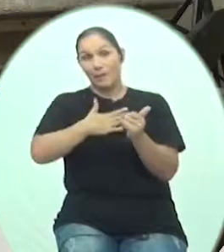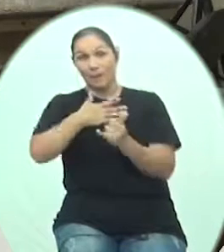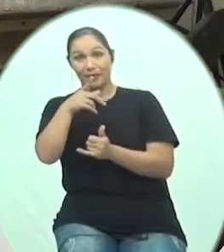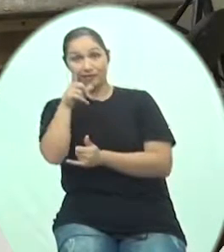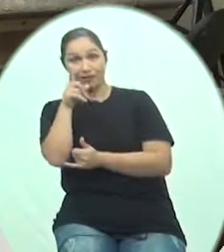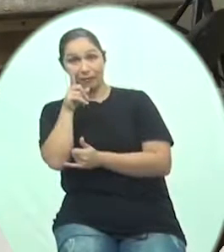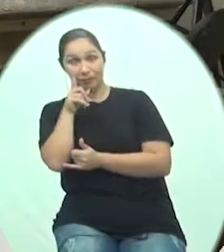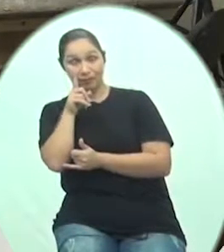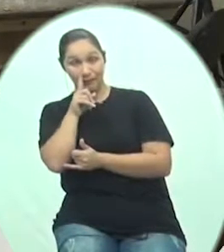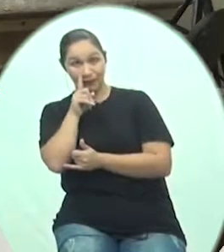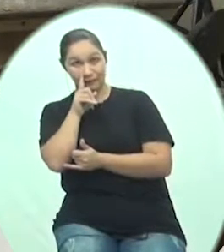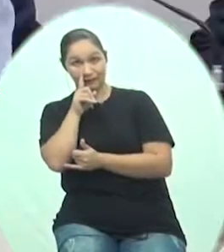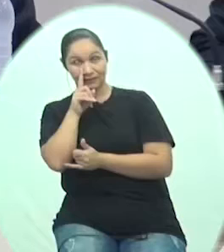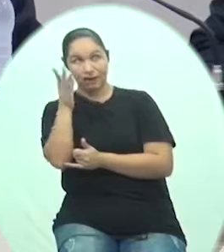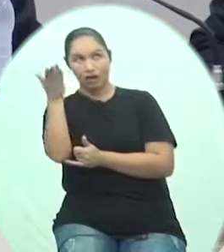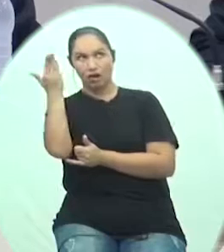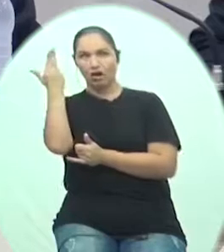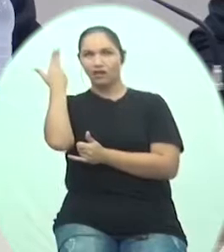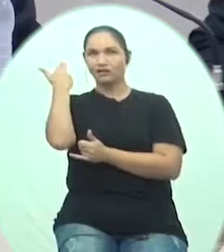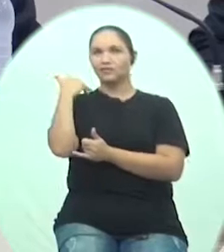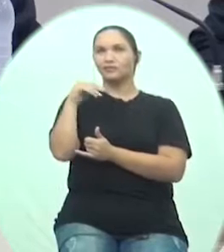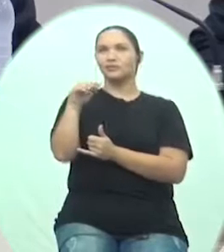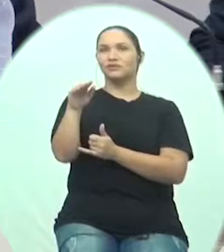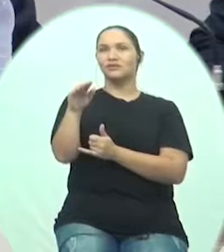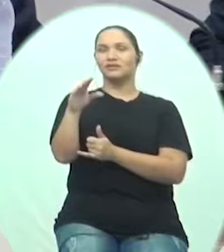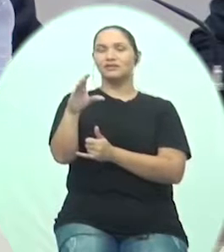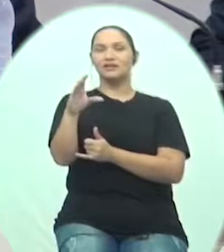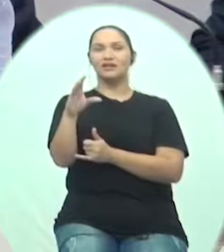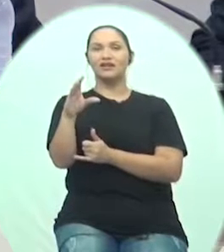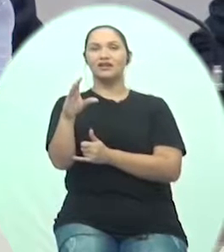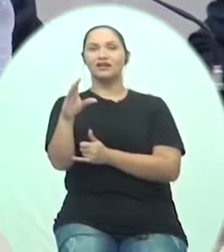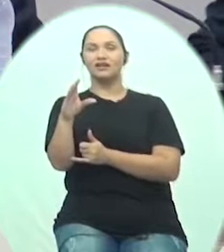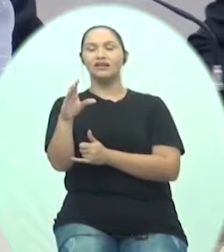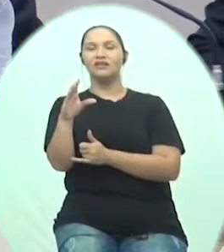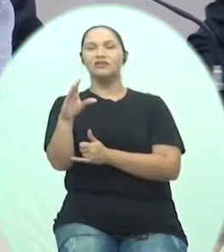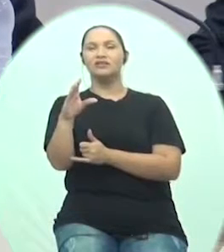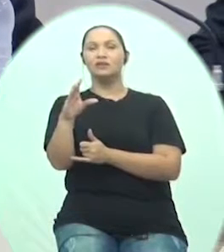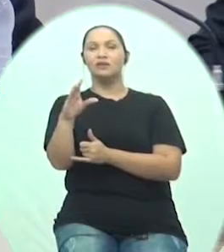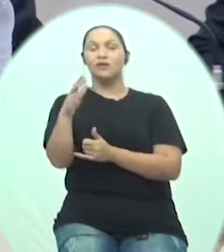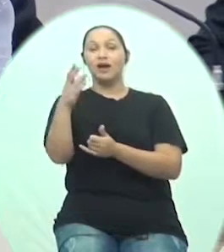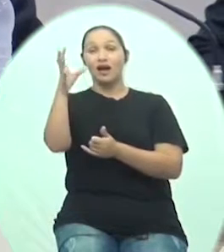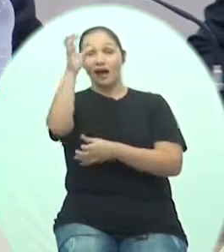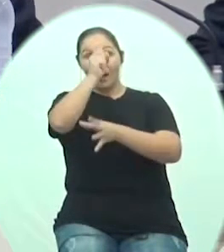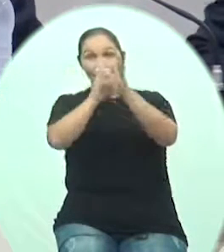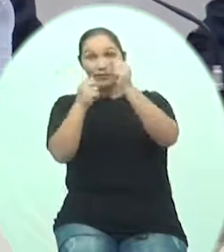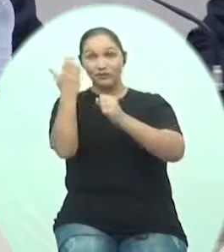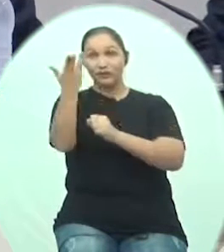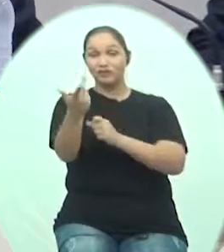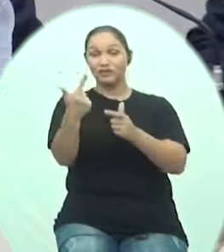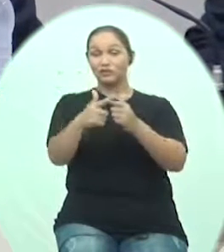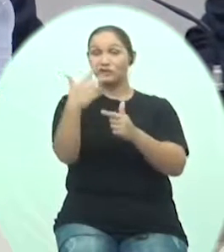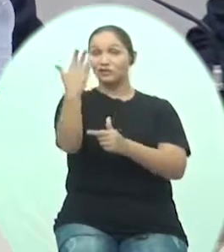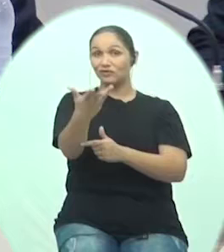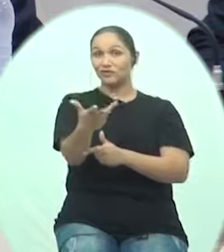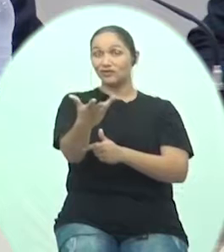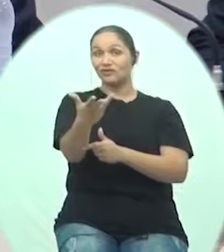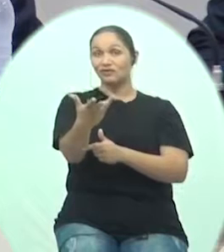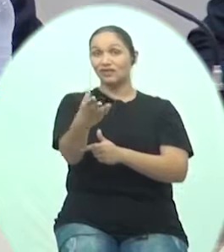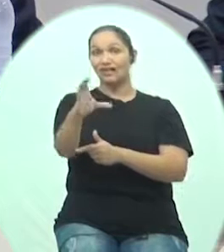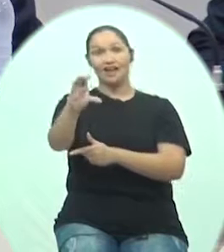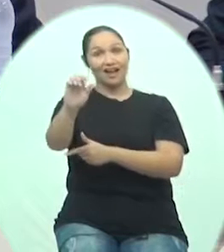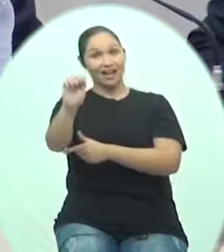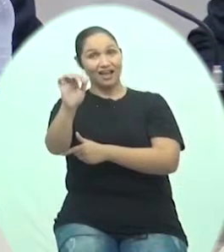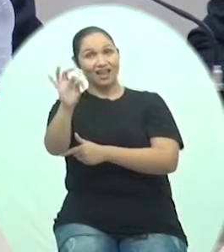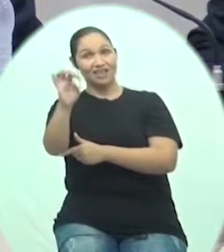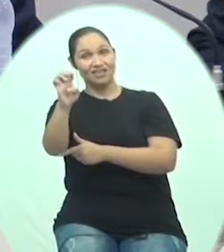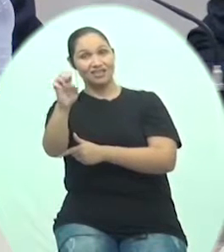eh sua catequisandos era catequista dela e eu também se ela hoje ela é uma uma